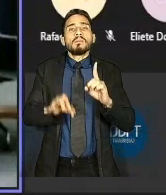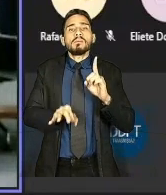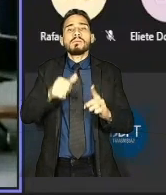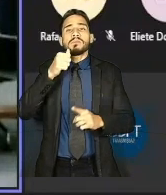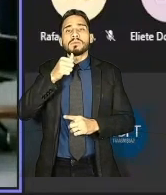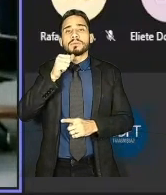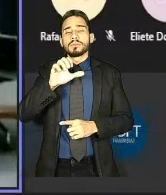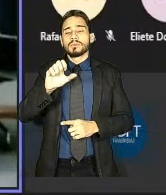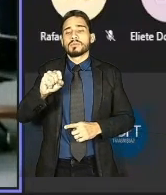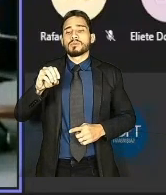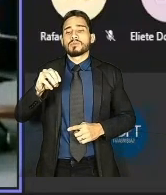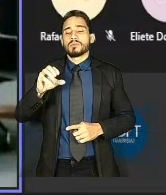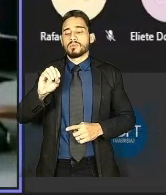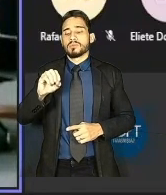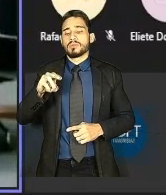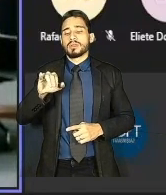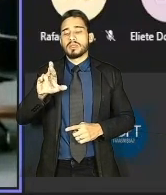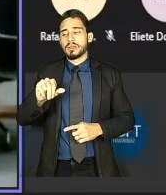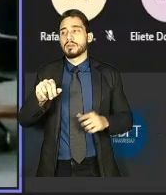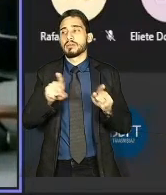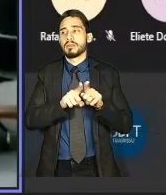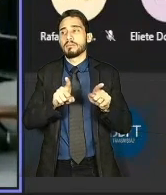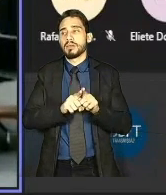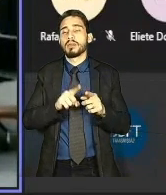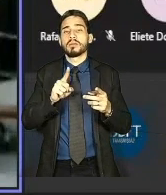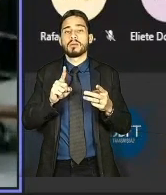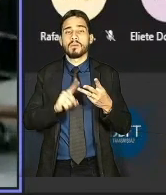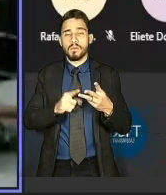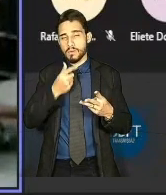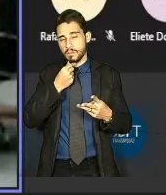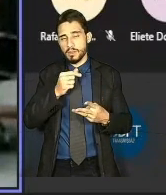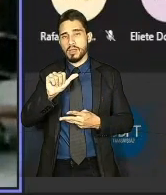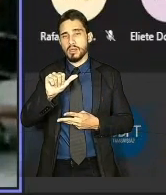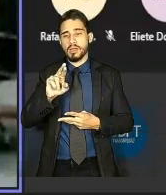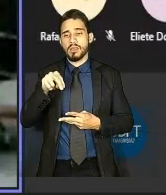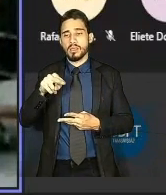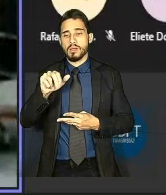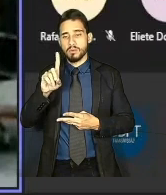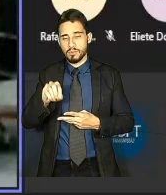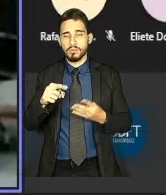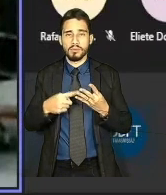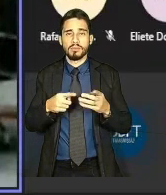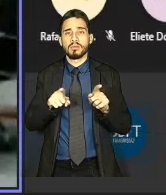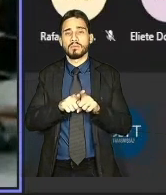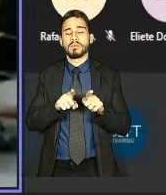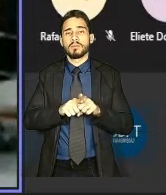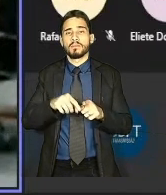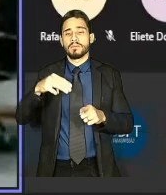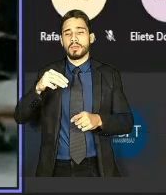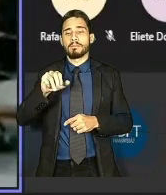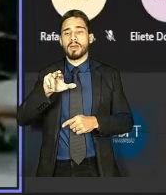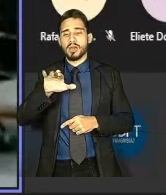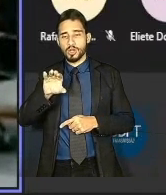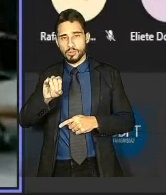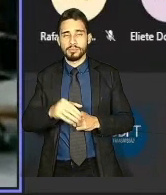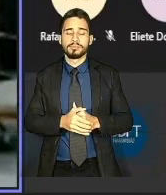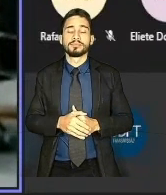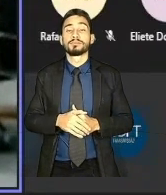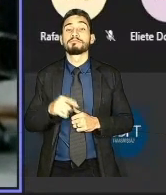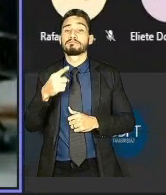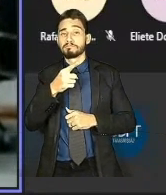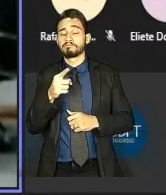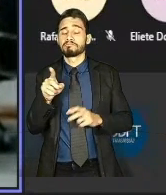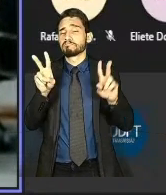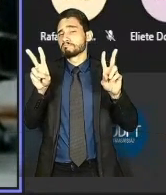excelentíssimo senhor desembargadora Sonira, desembargador Arnaldo, ao qual também presto minhas homenagens, doutor desembargador Maruzan. A